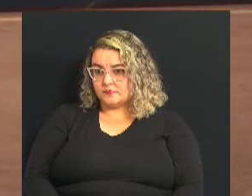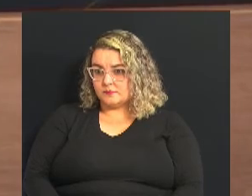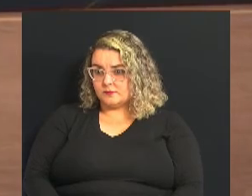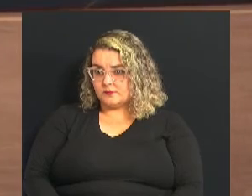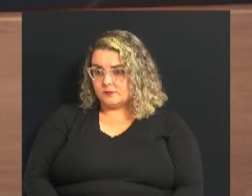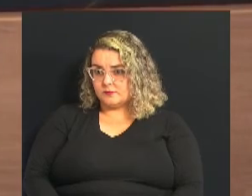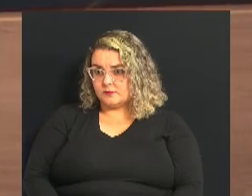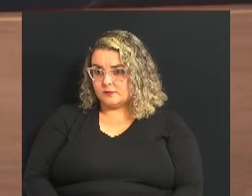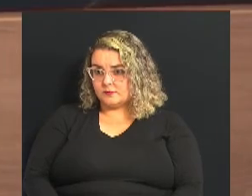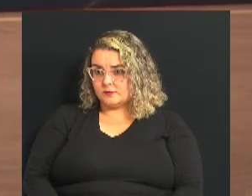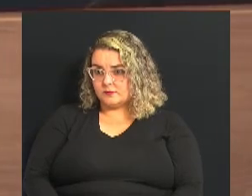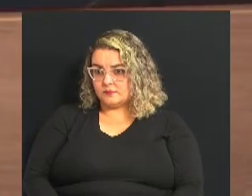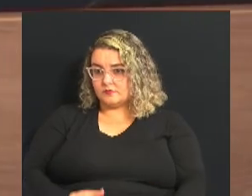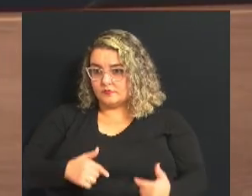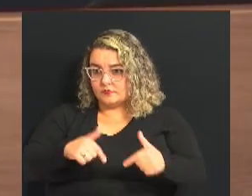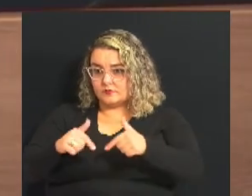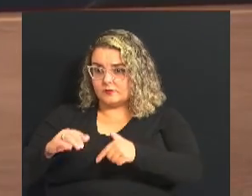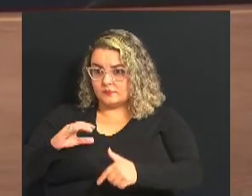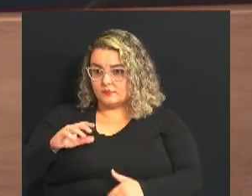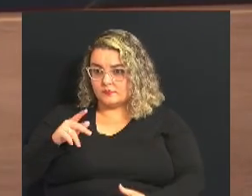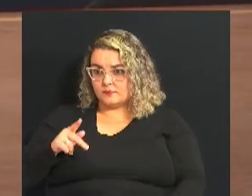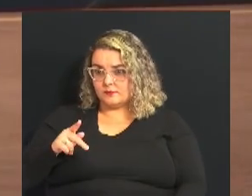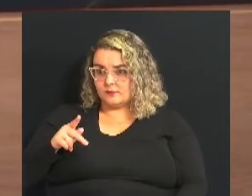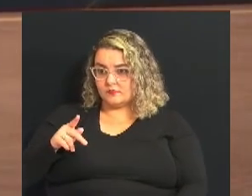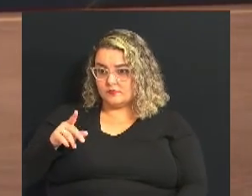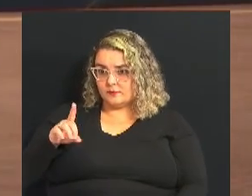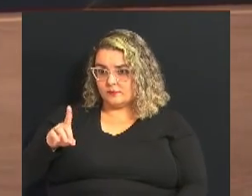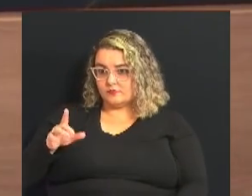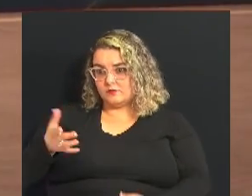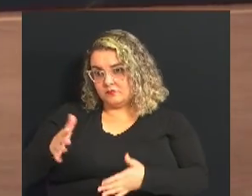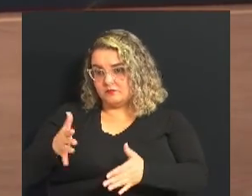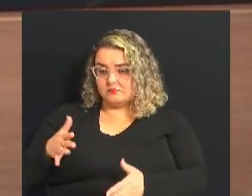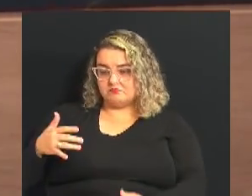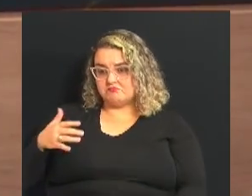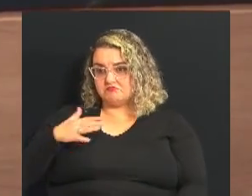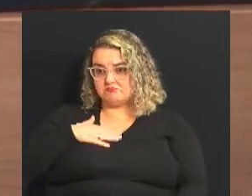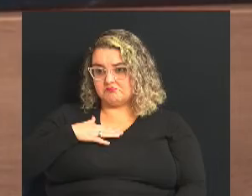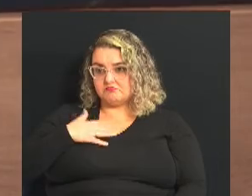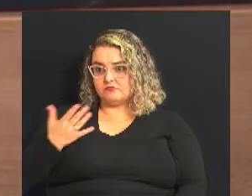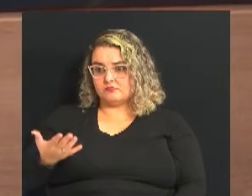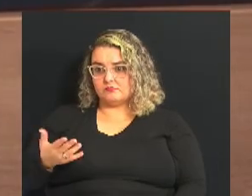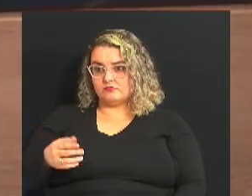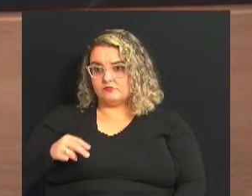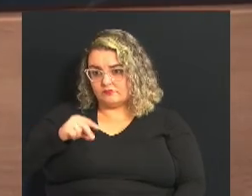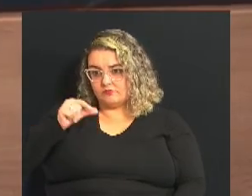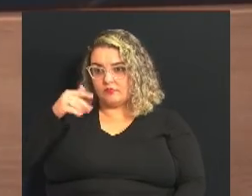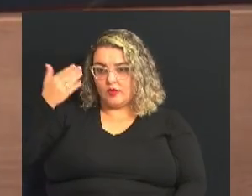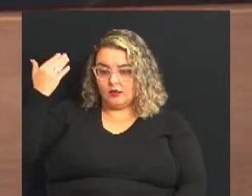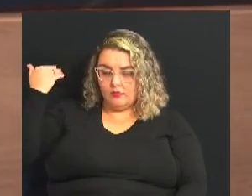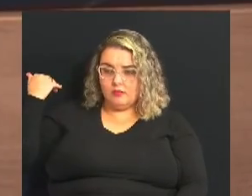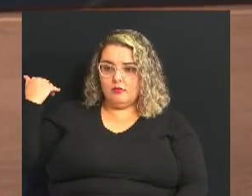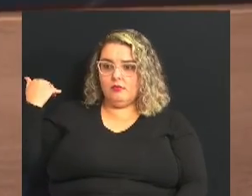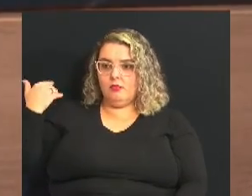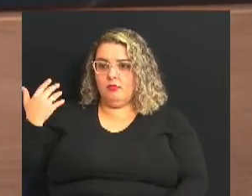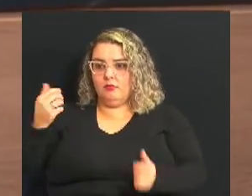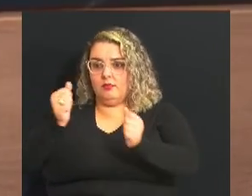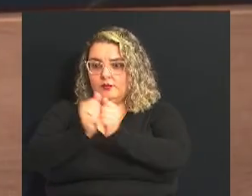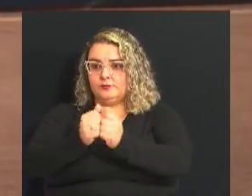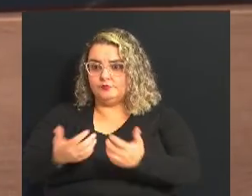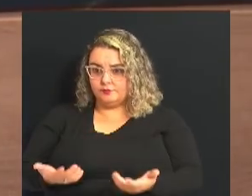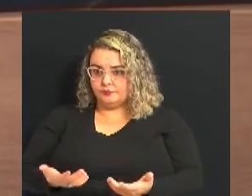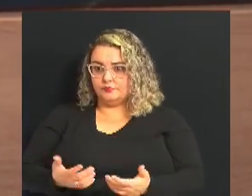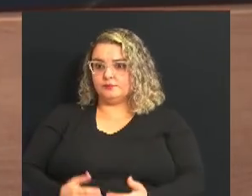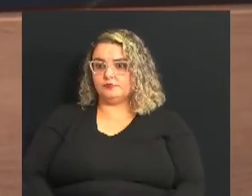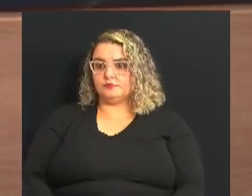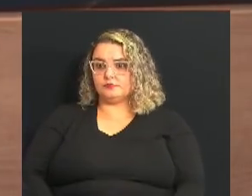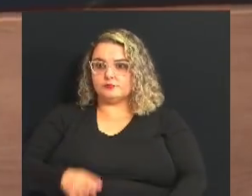Silvio trabalharam no CPQD também, mais ou menos na minha época, mais antigo do que esse. Mas estamos lá juntos, né? E eu